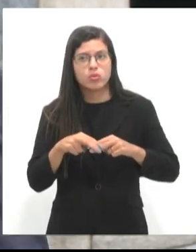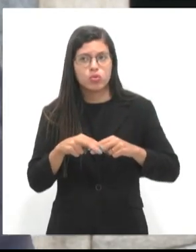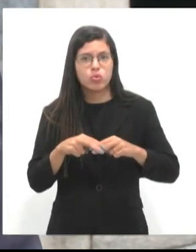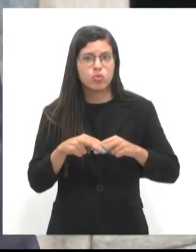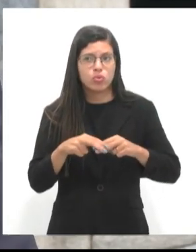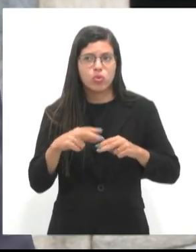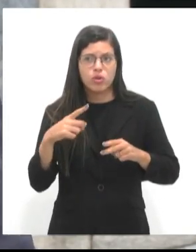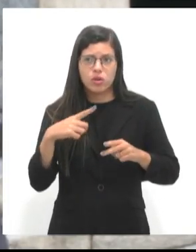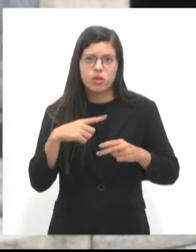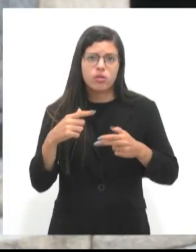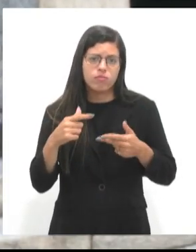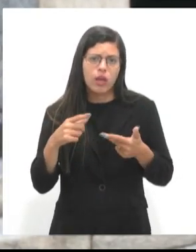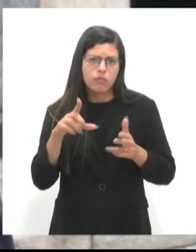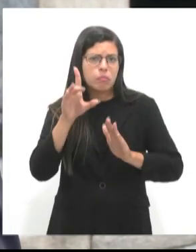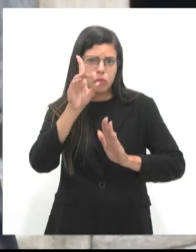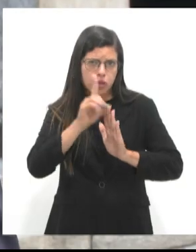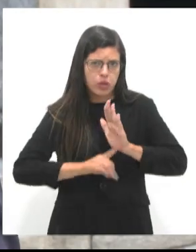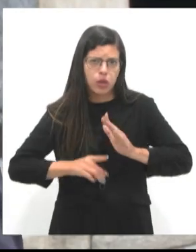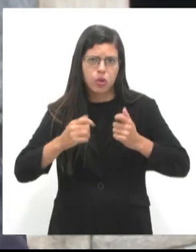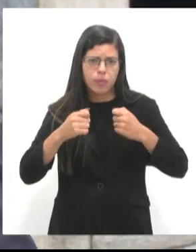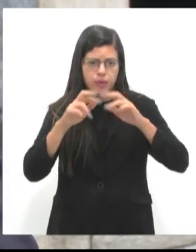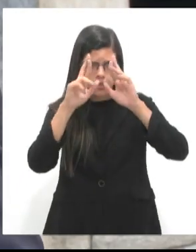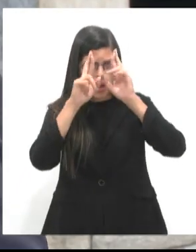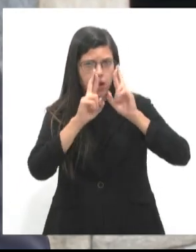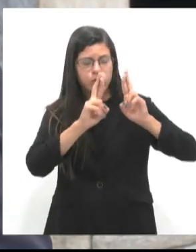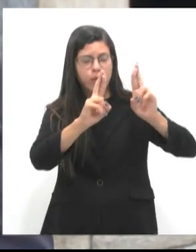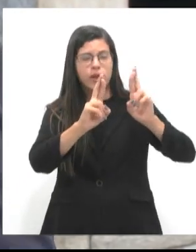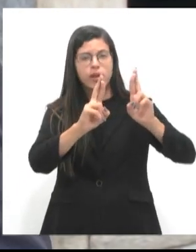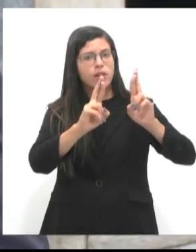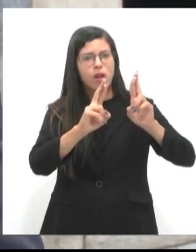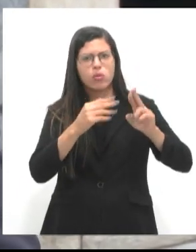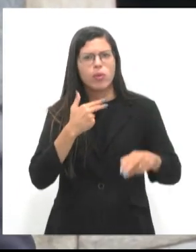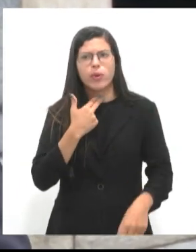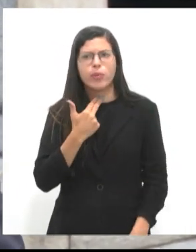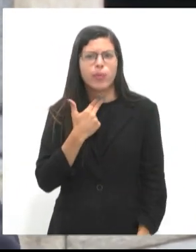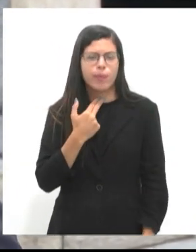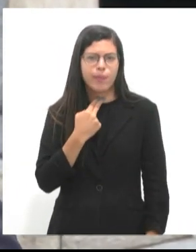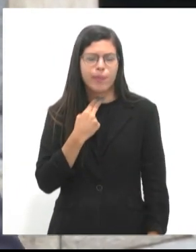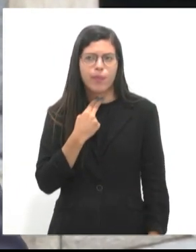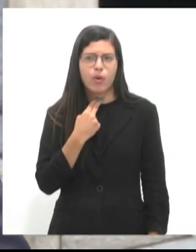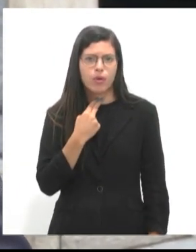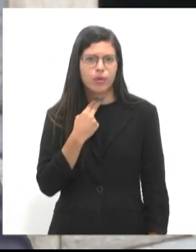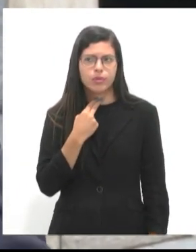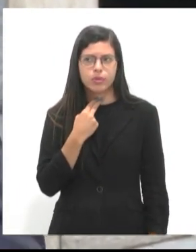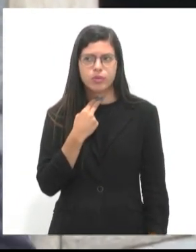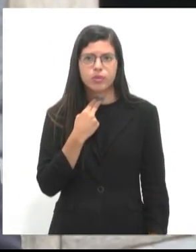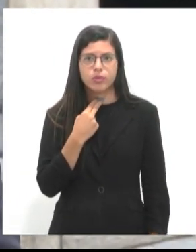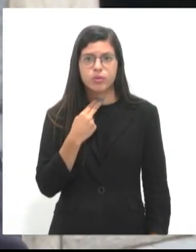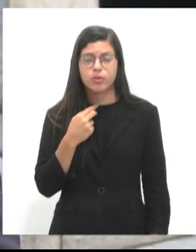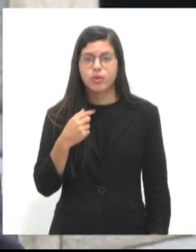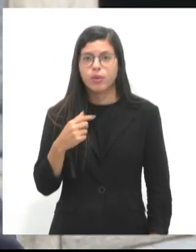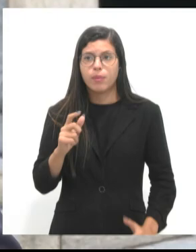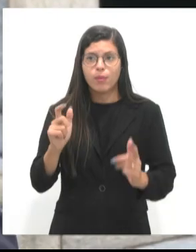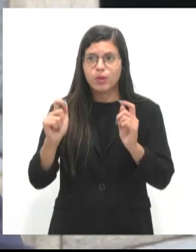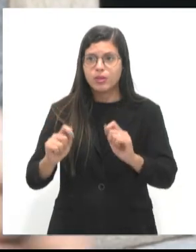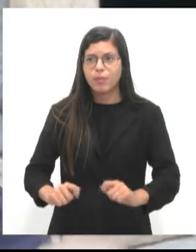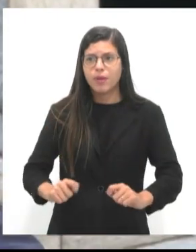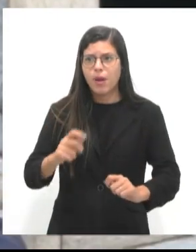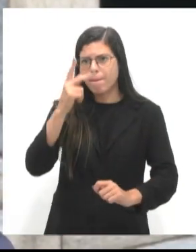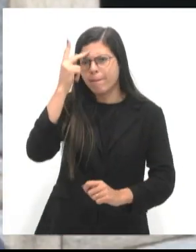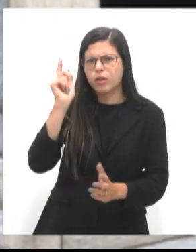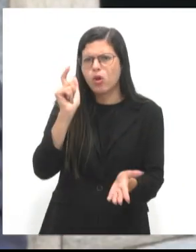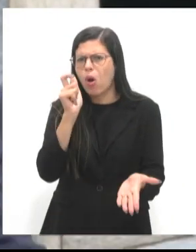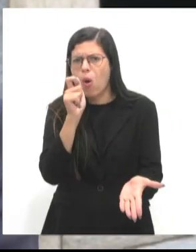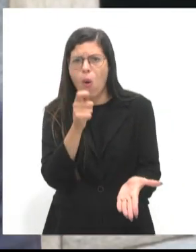envolvem o seu direito e precisam ser respeitados, né? Então, eu não posso ter a possibilidade de alguém